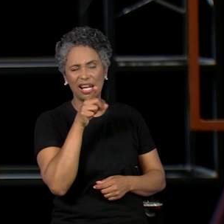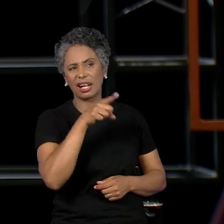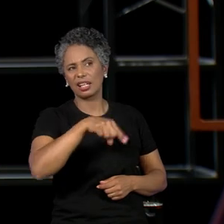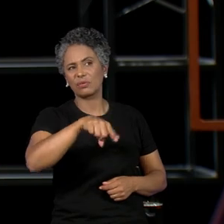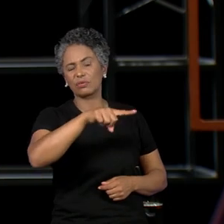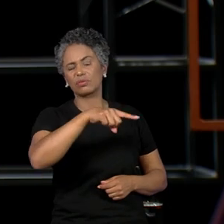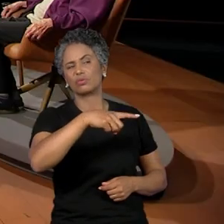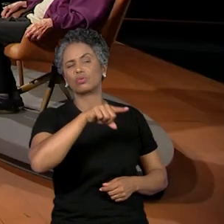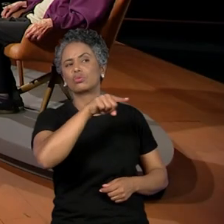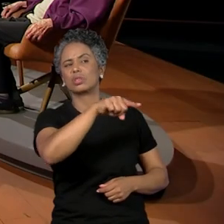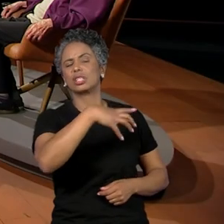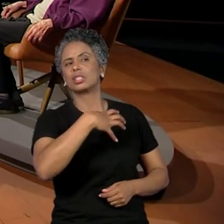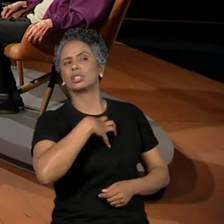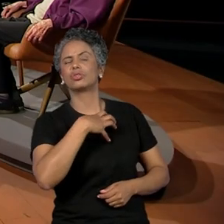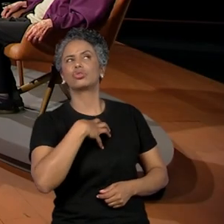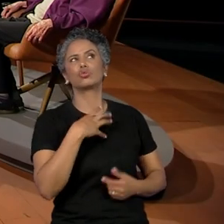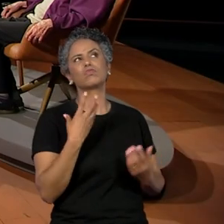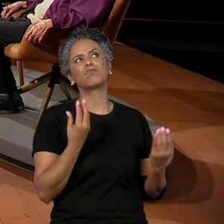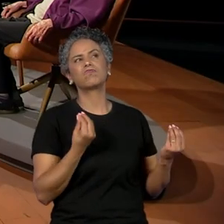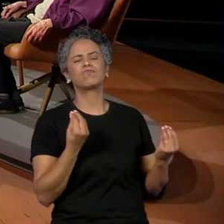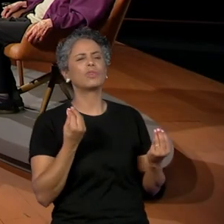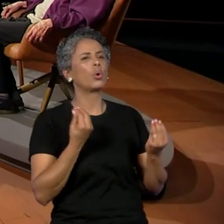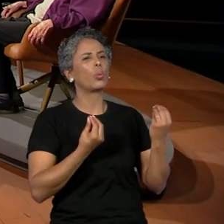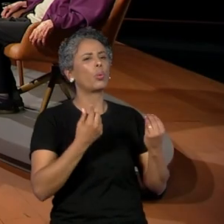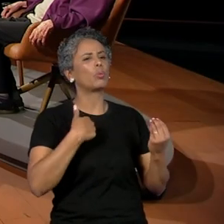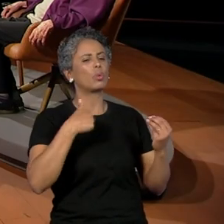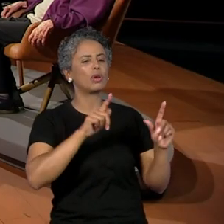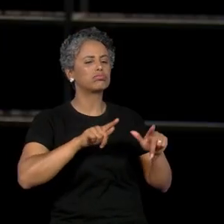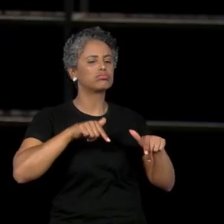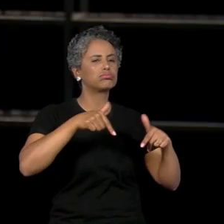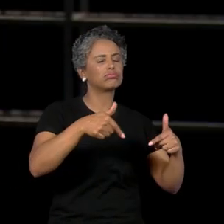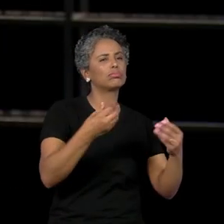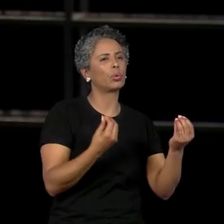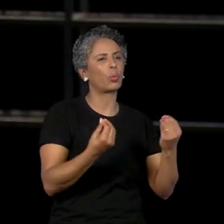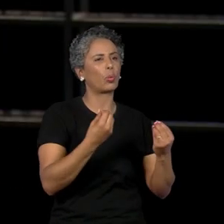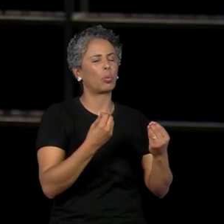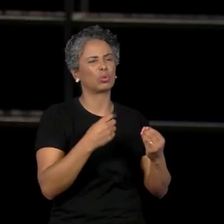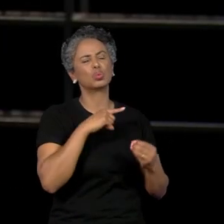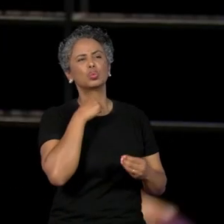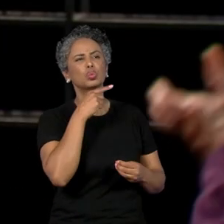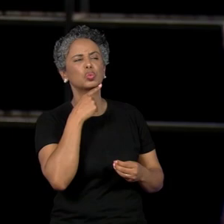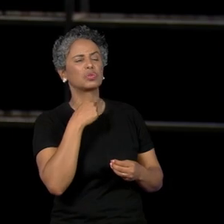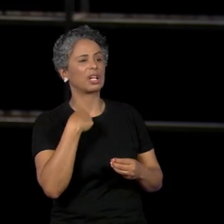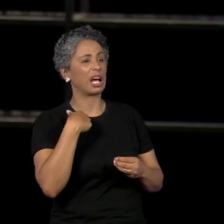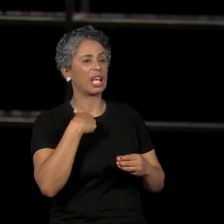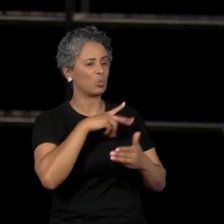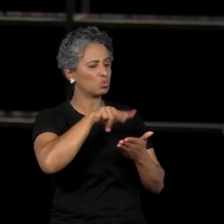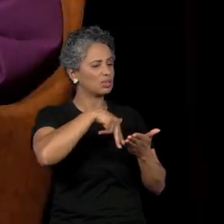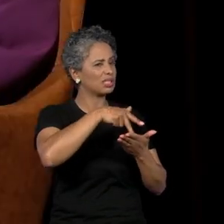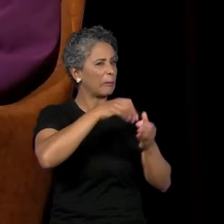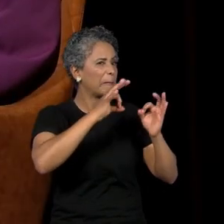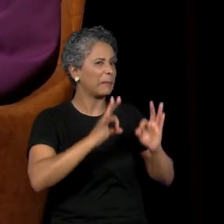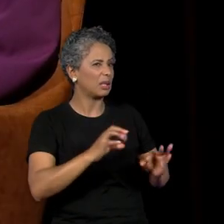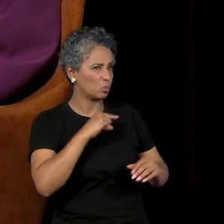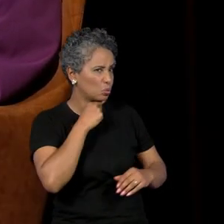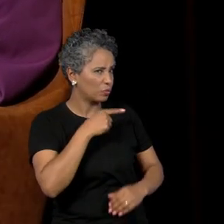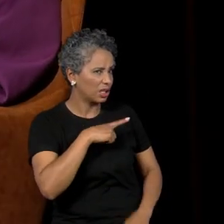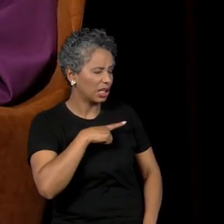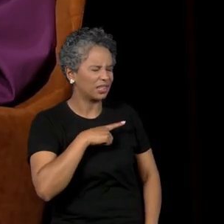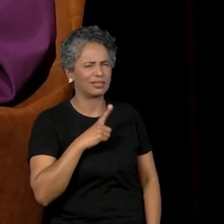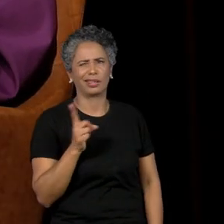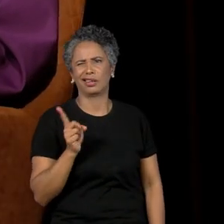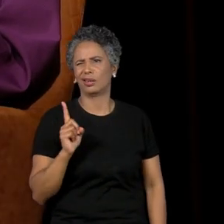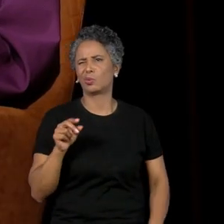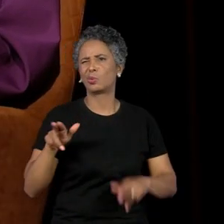você escolheu para trabalhar? Não, nunca. Eu sempre me